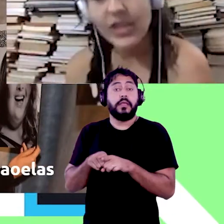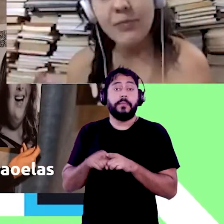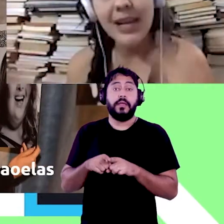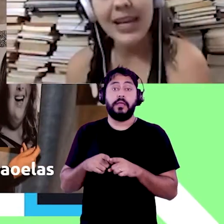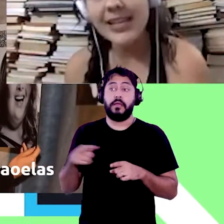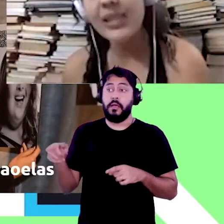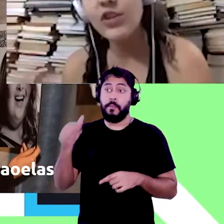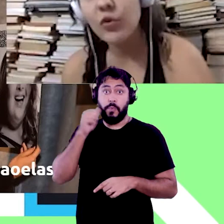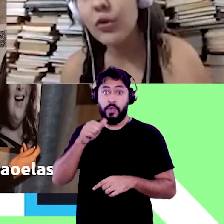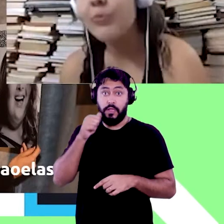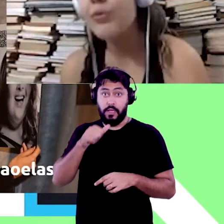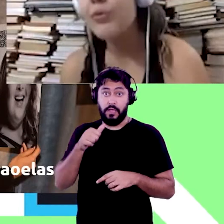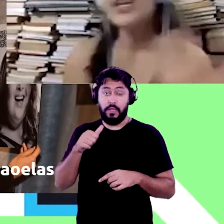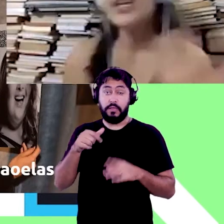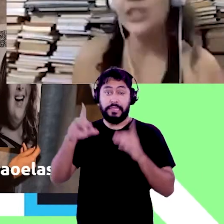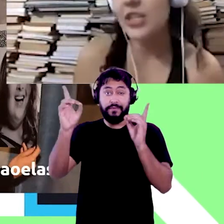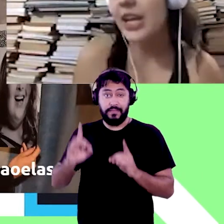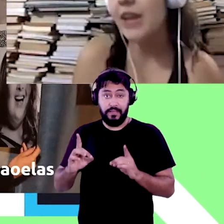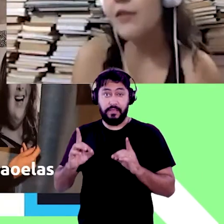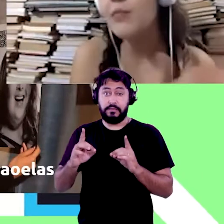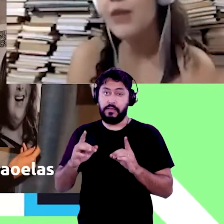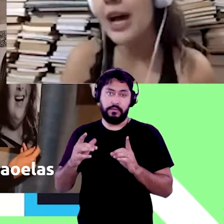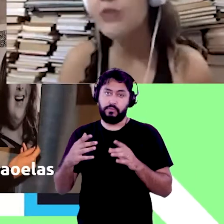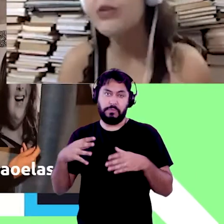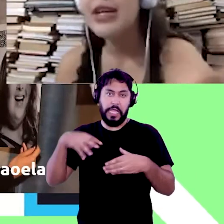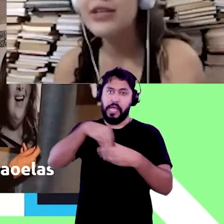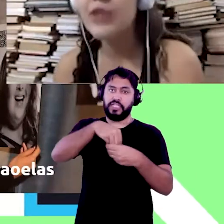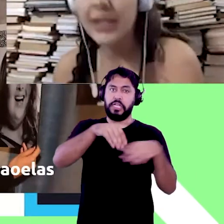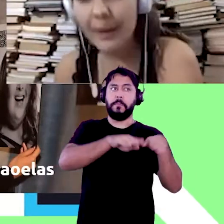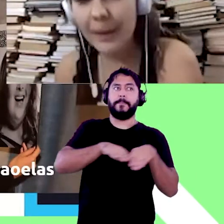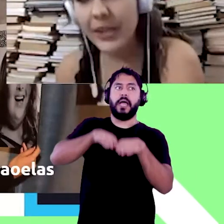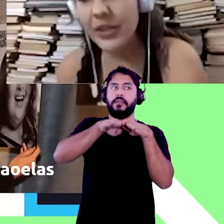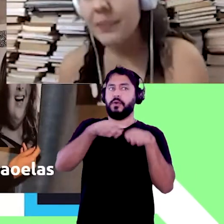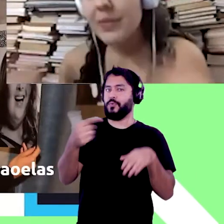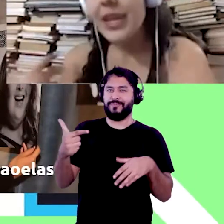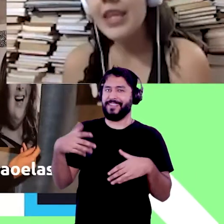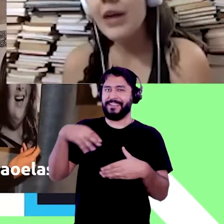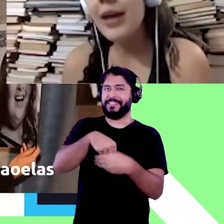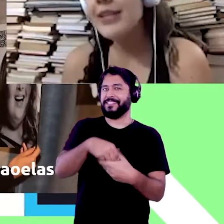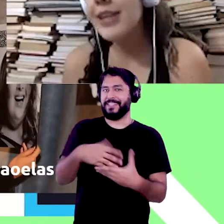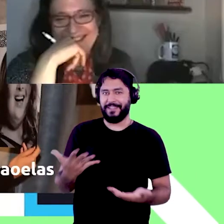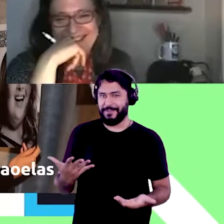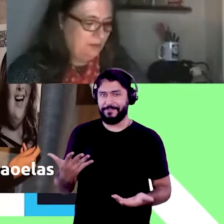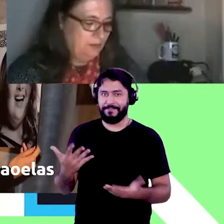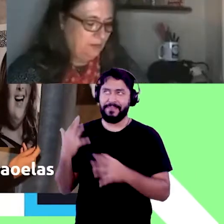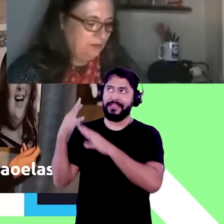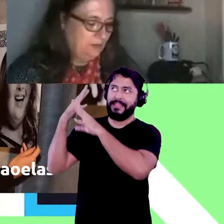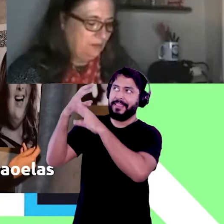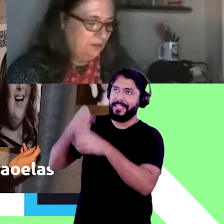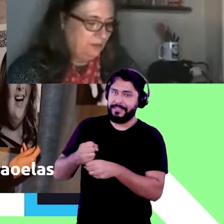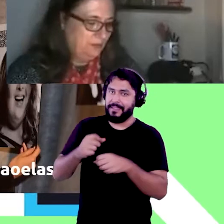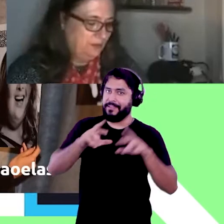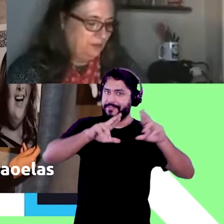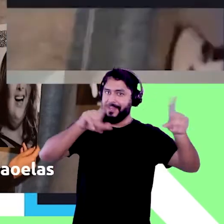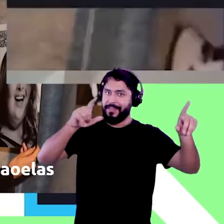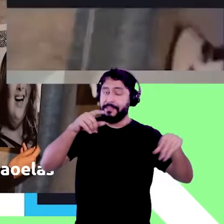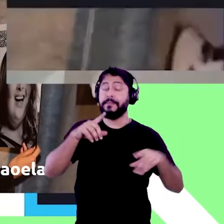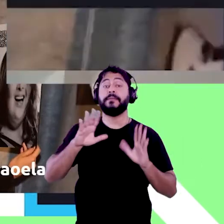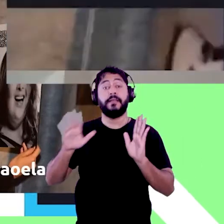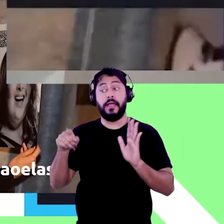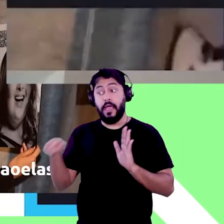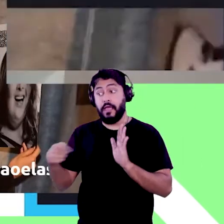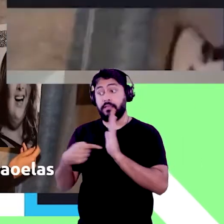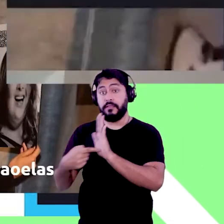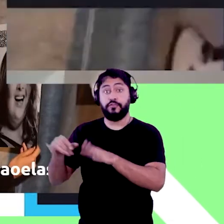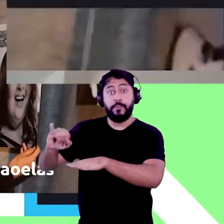de beleza e de corpo que a gente tenha formulado historicamente. Então, essa exposição é